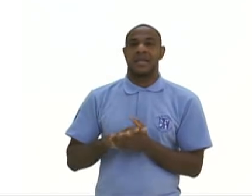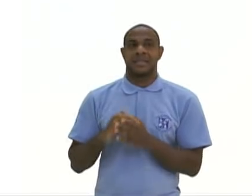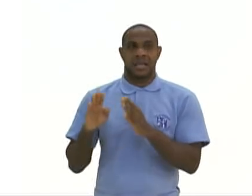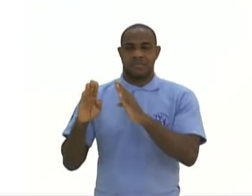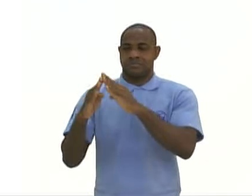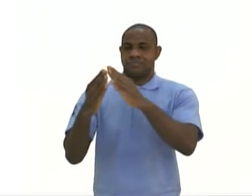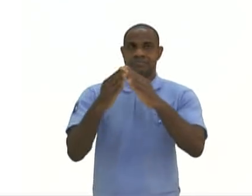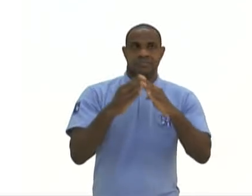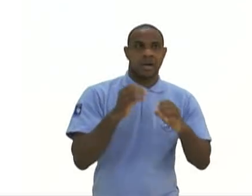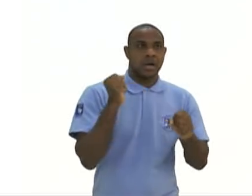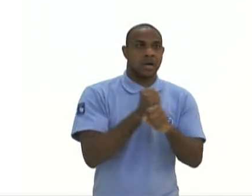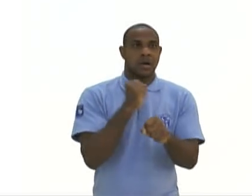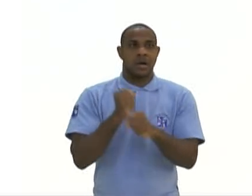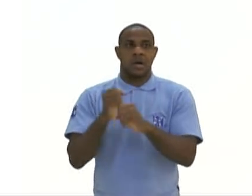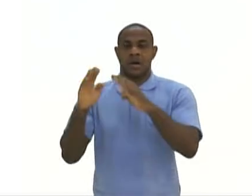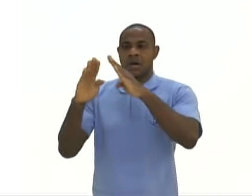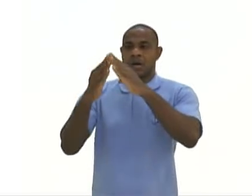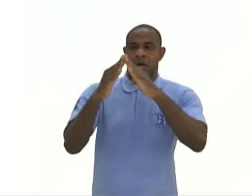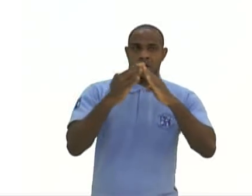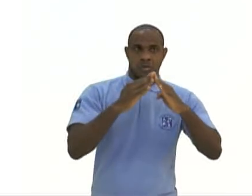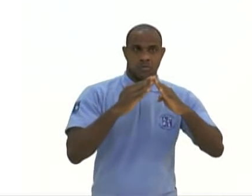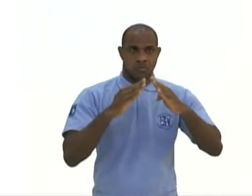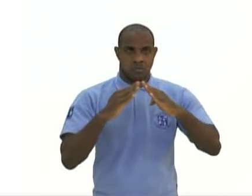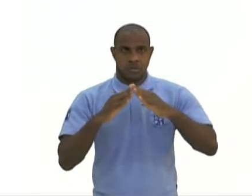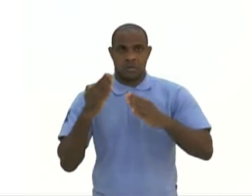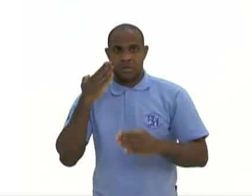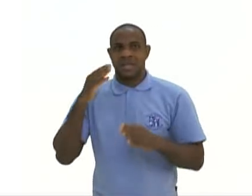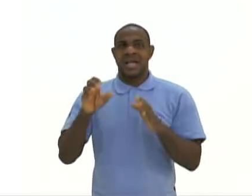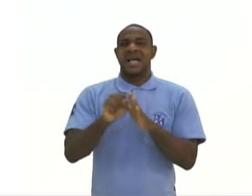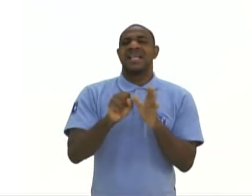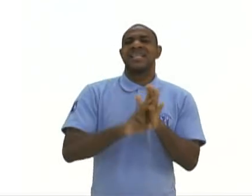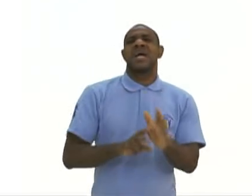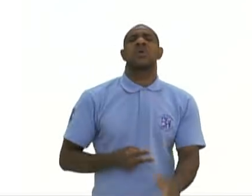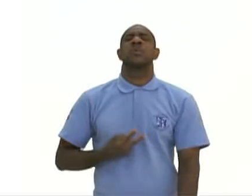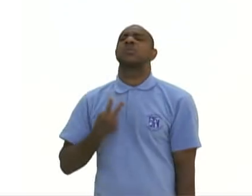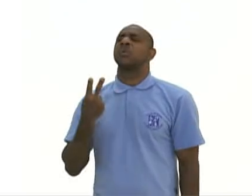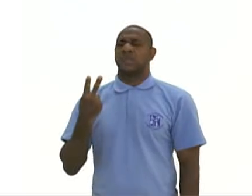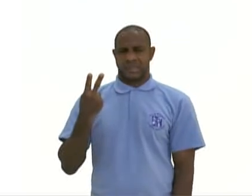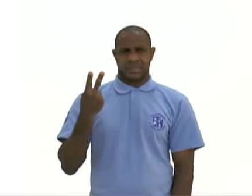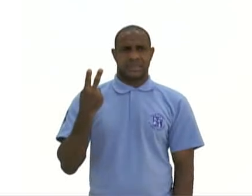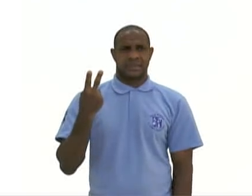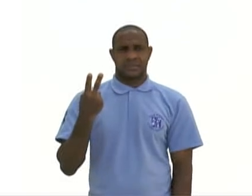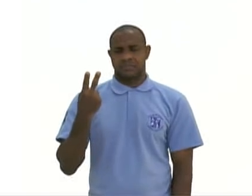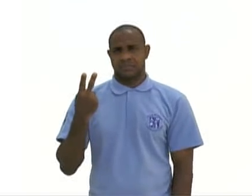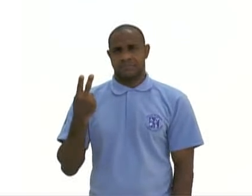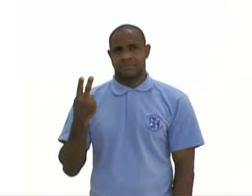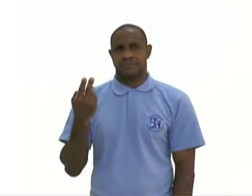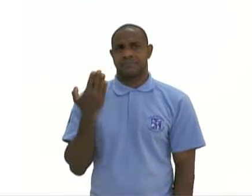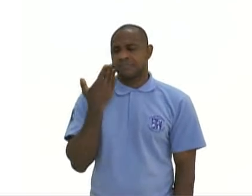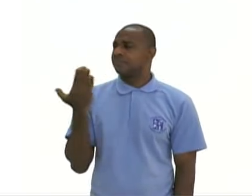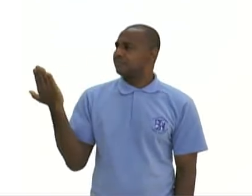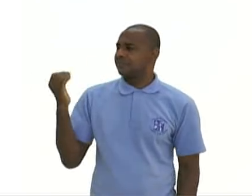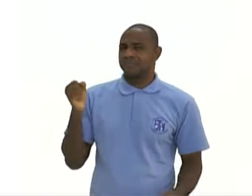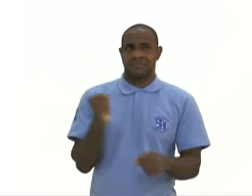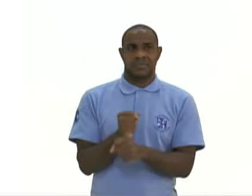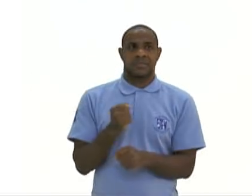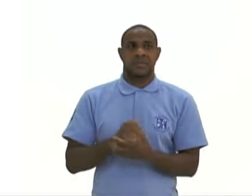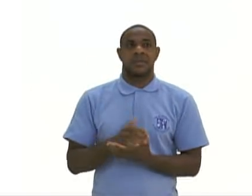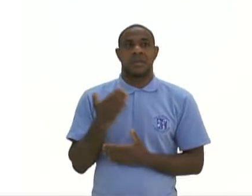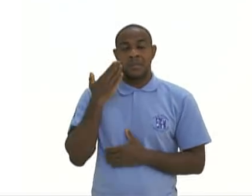uma reconstrução de um sítio arqueológico na Polônia do século II, essa reconstrução. A reconstrução não é do século II, dias atuais,